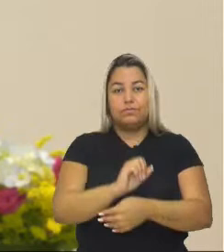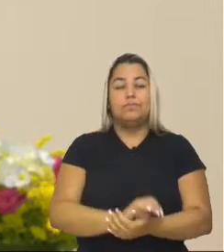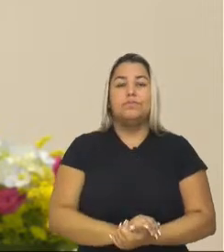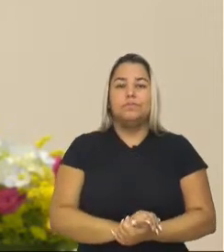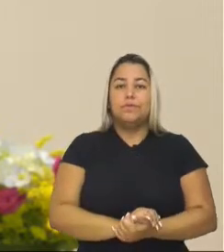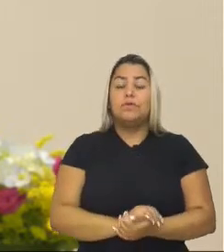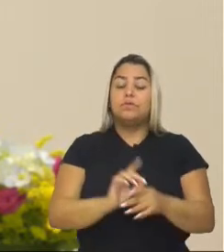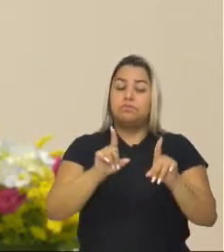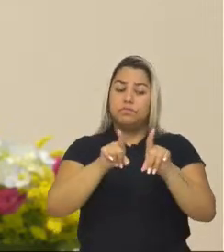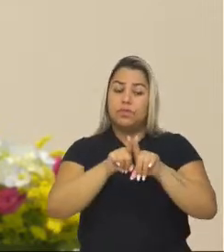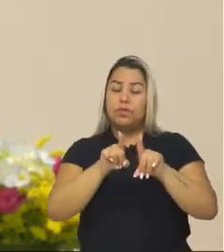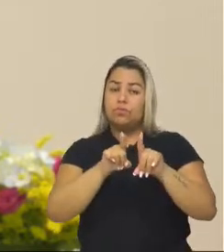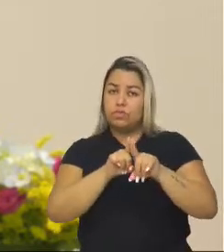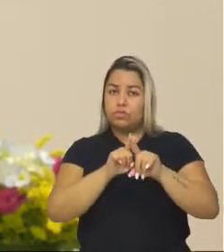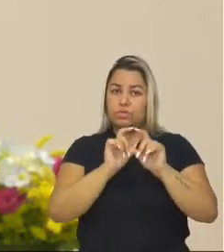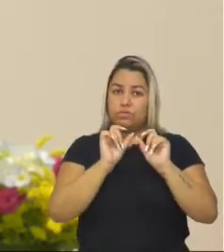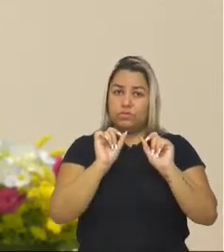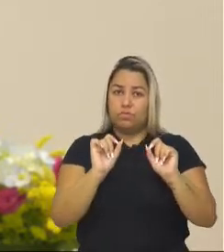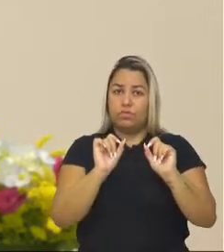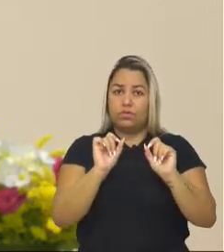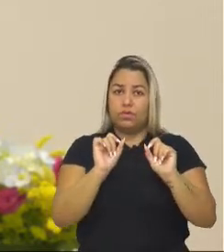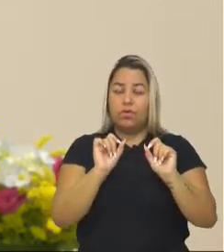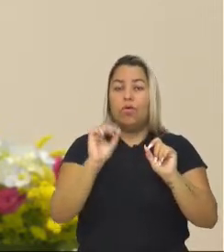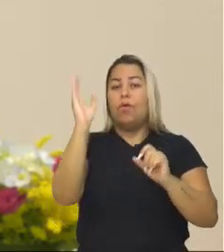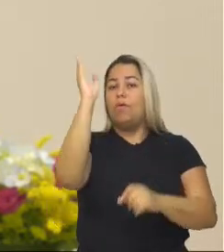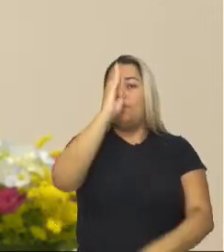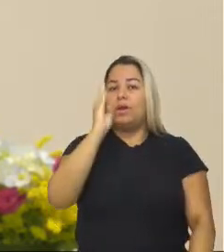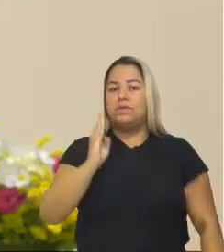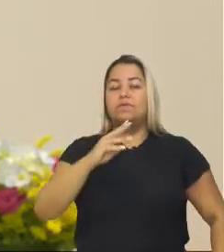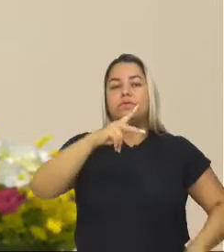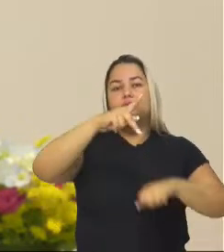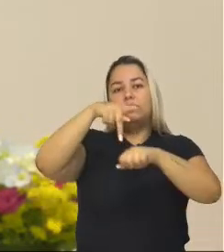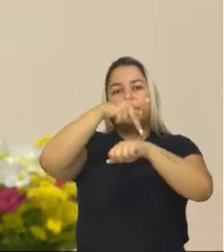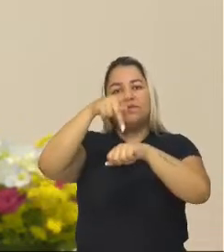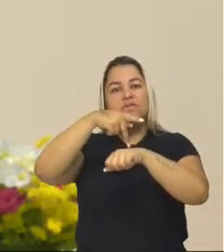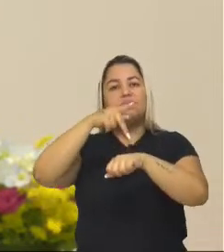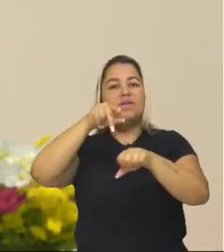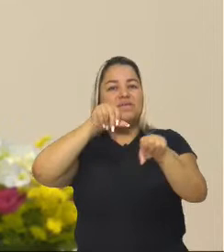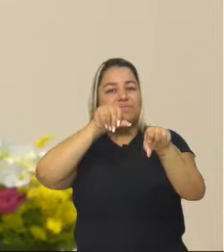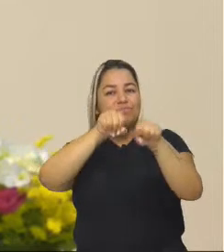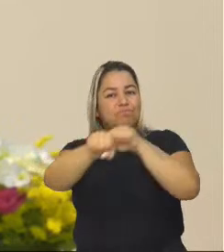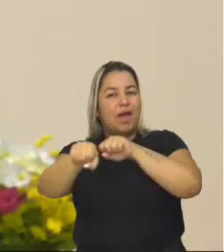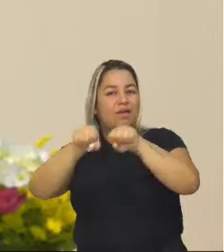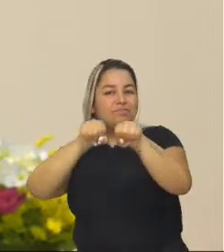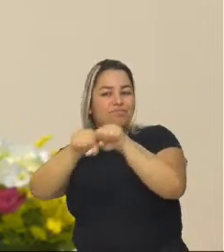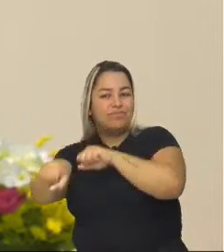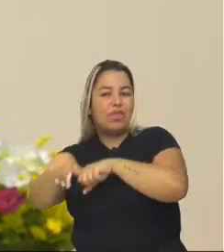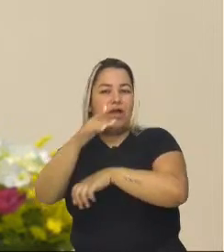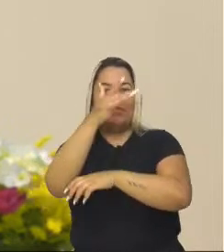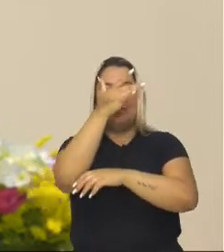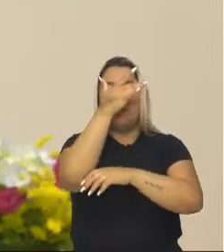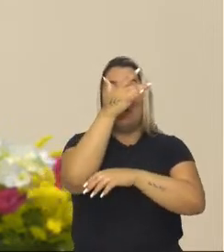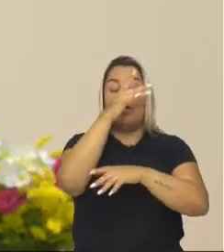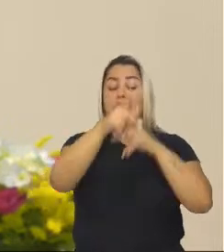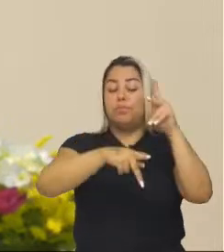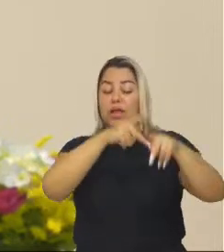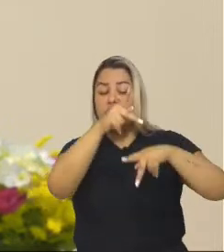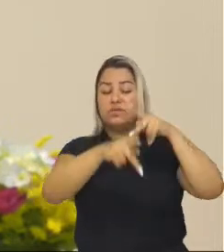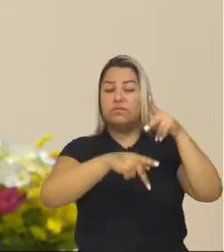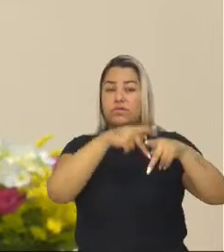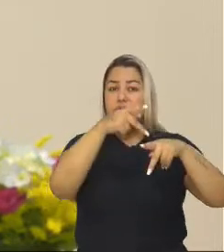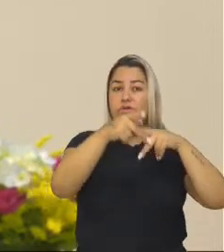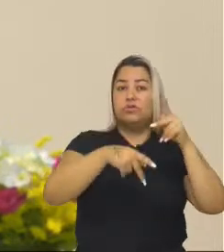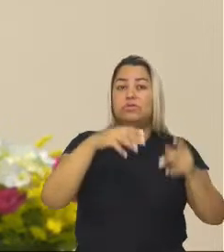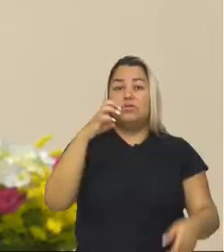sobretudo pelo fato de que o Brasil ele é o país que mais mata a população de travestis, de